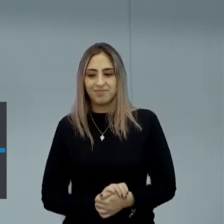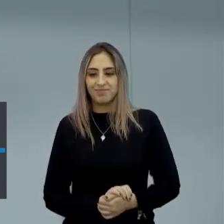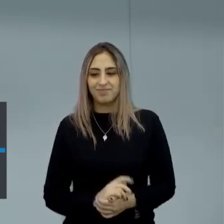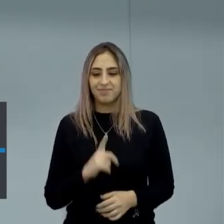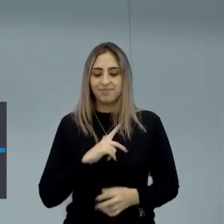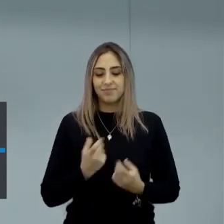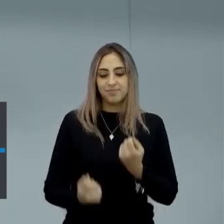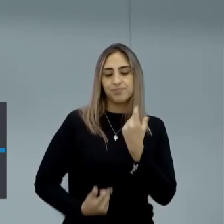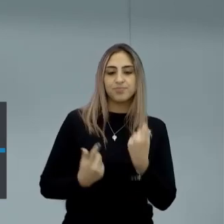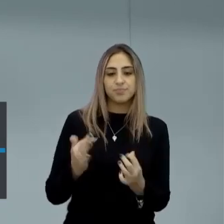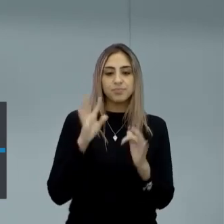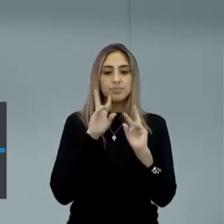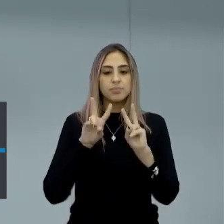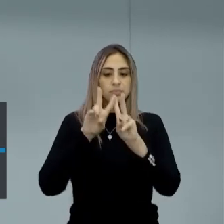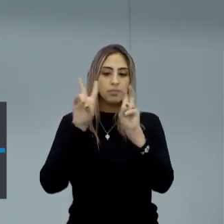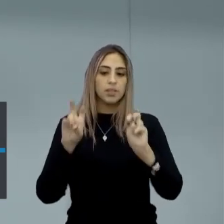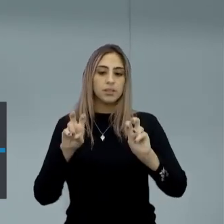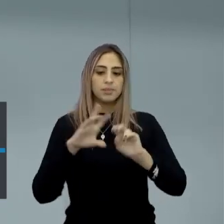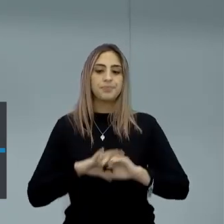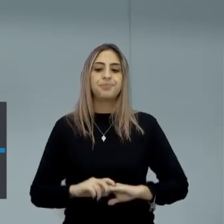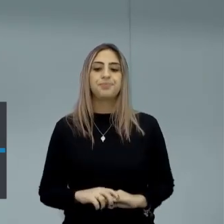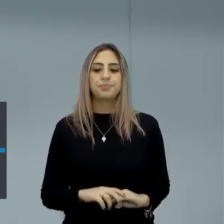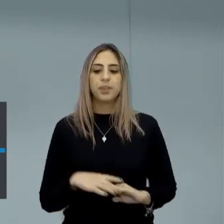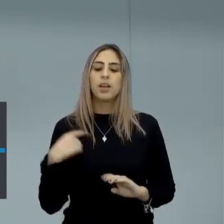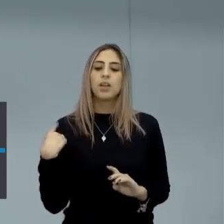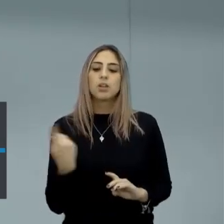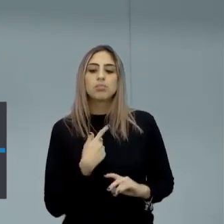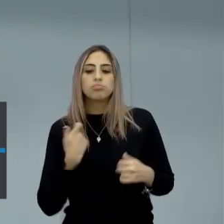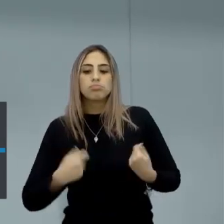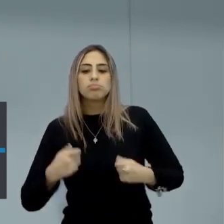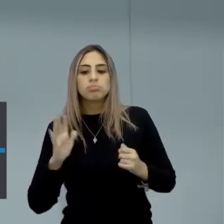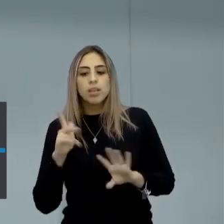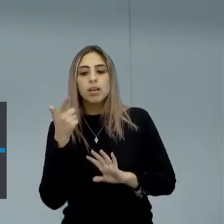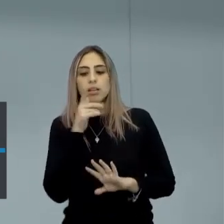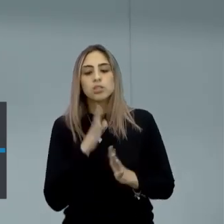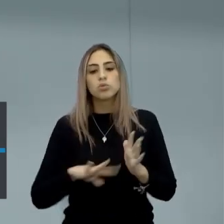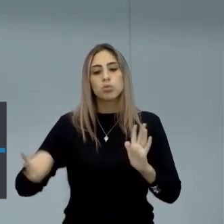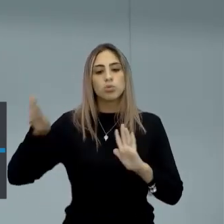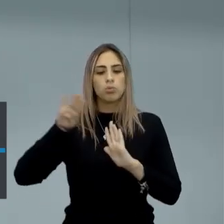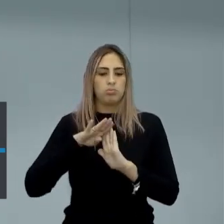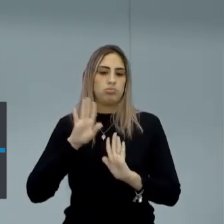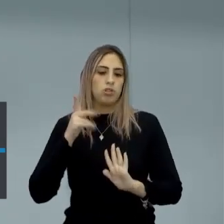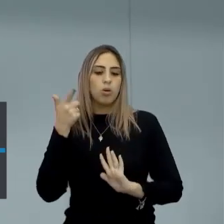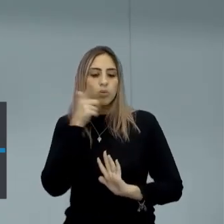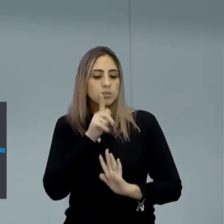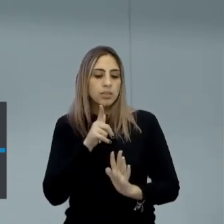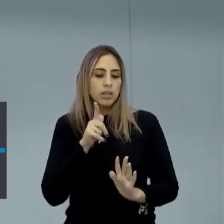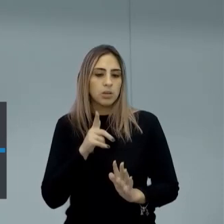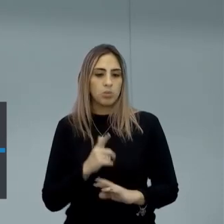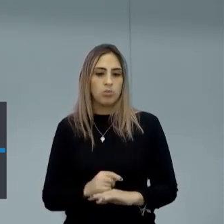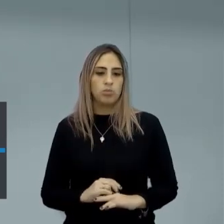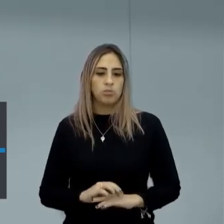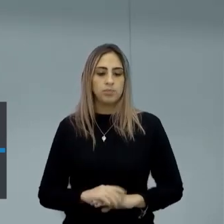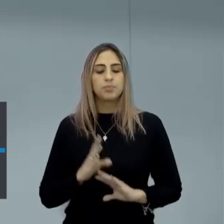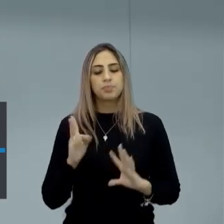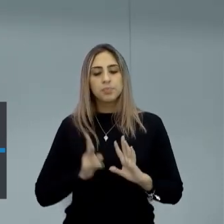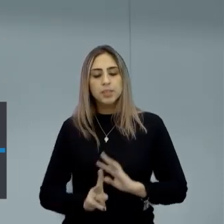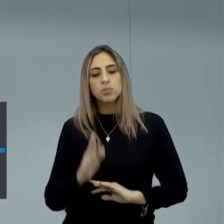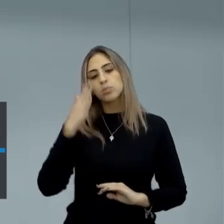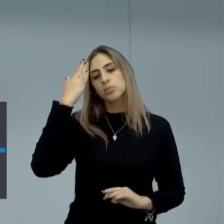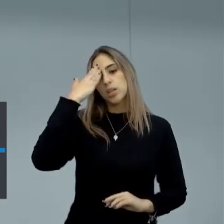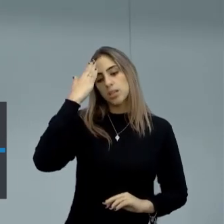alguns temas que nós deveríamos já ter superado, certo? Então, mesmo sabendo disso,